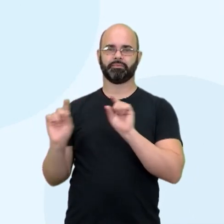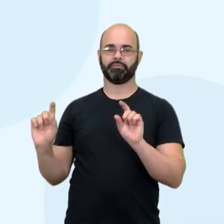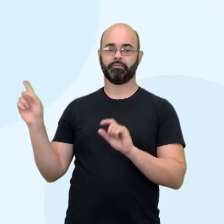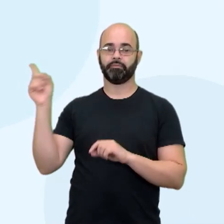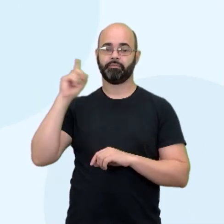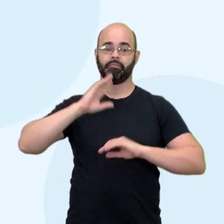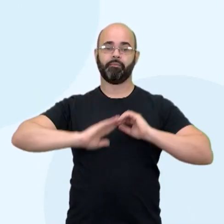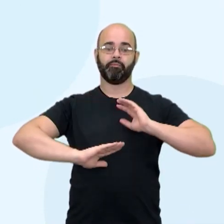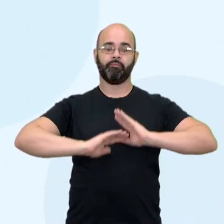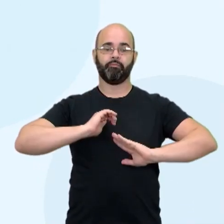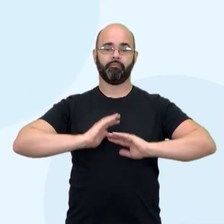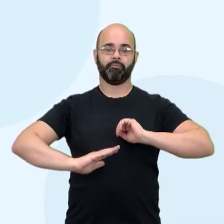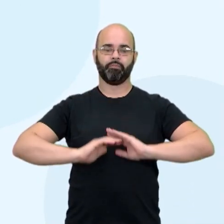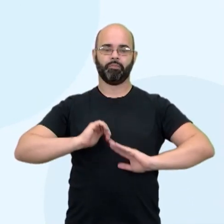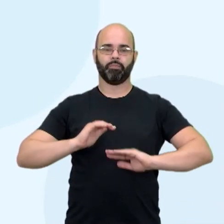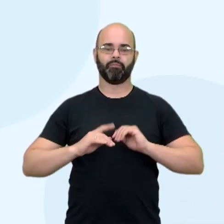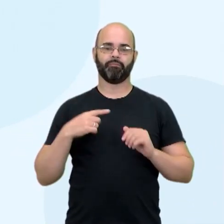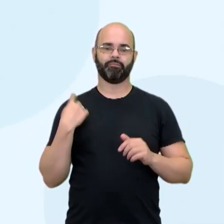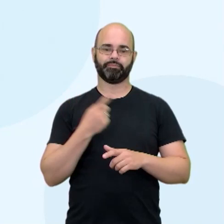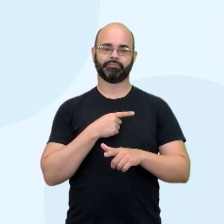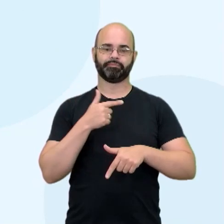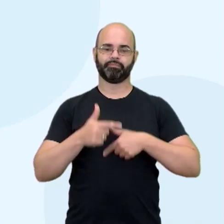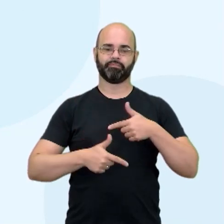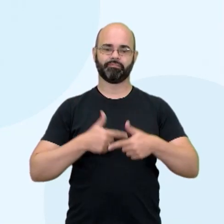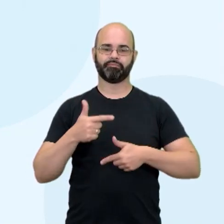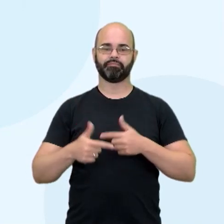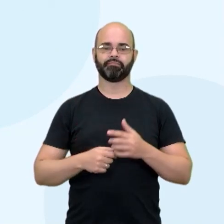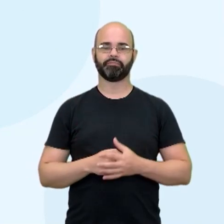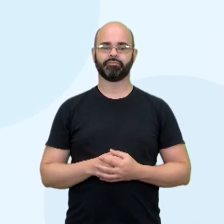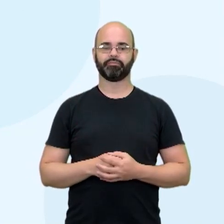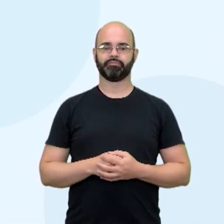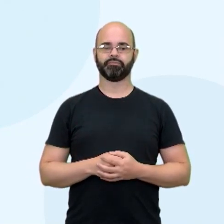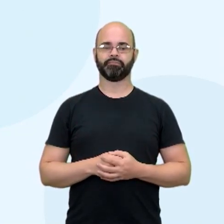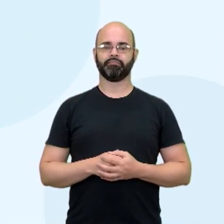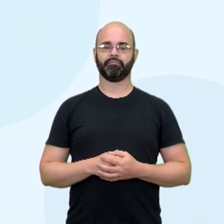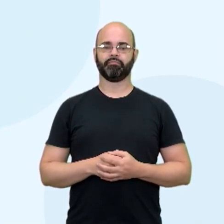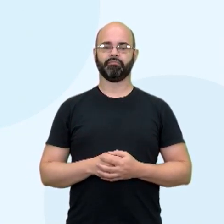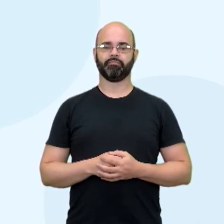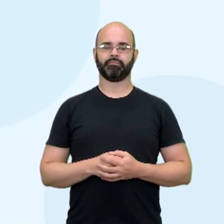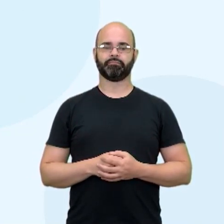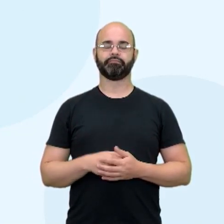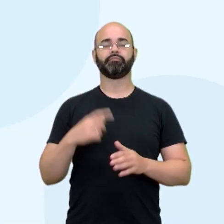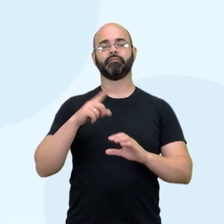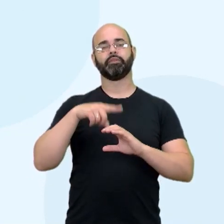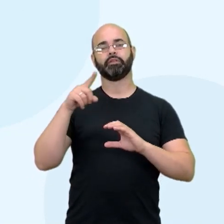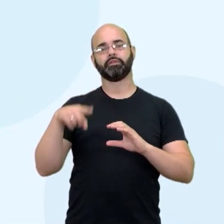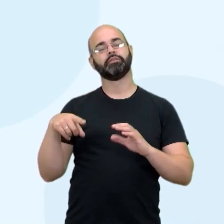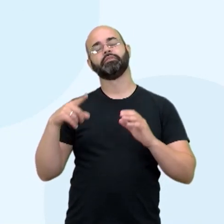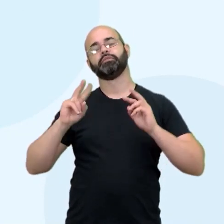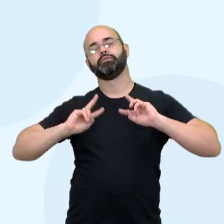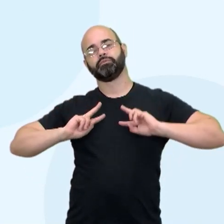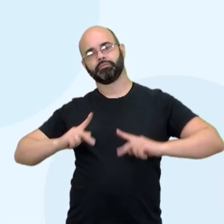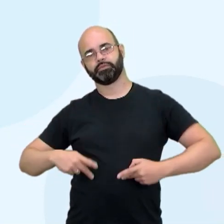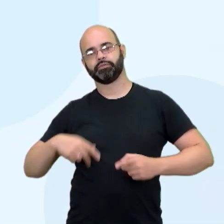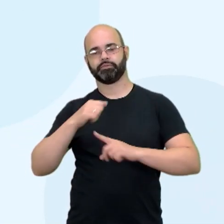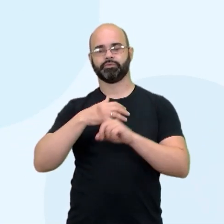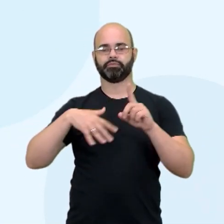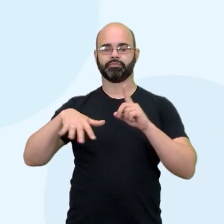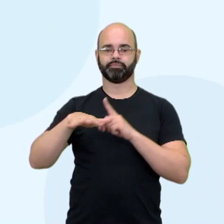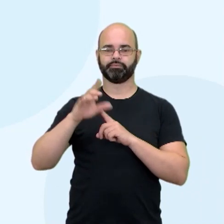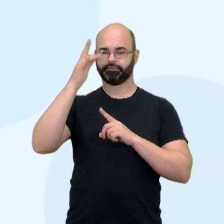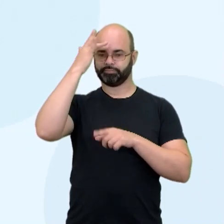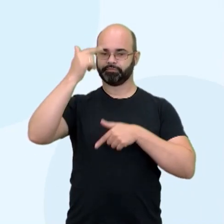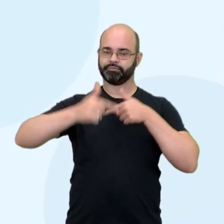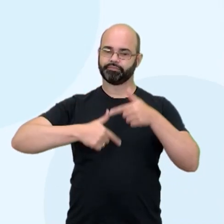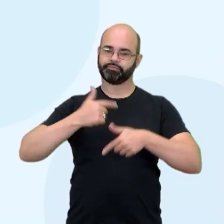nossa habilidade que a gente vai trabalhar hoje, as ciências humanas e sociais, vai trabalhar com a proposição de ações individuais